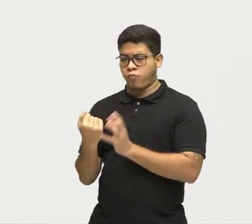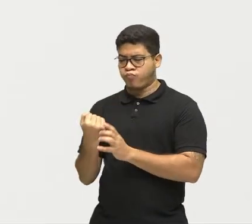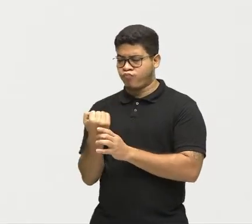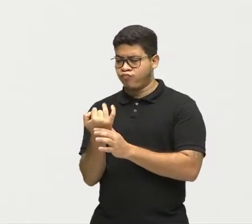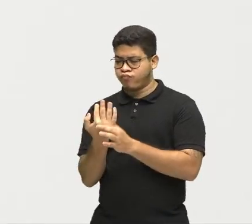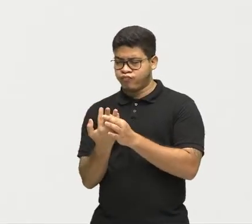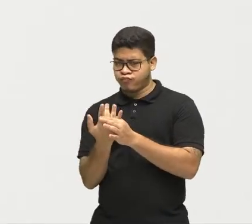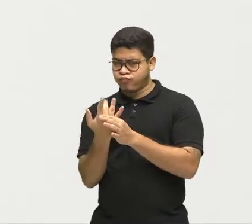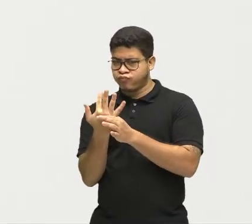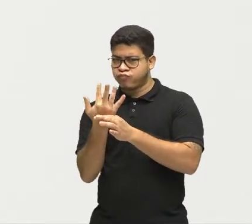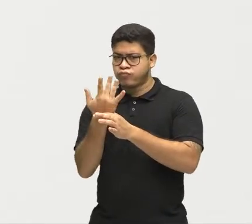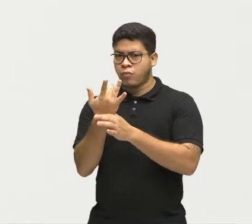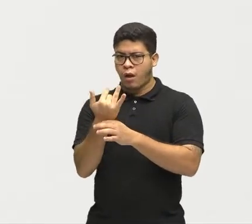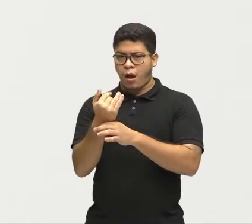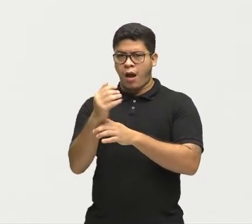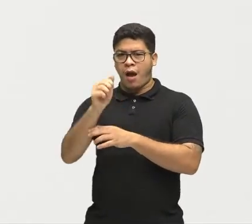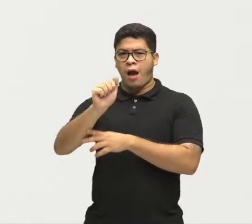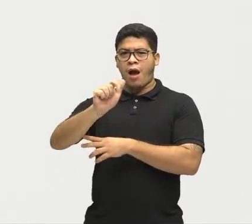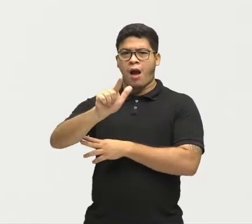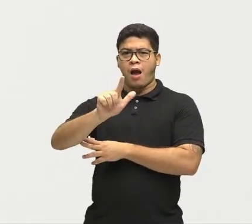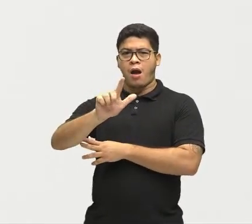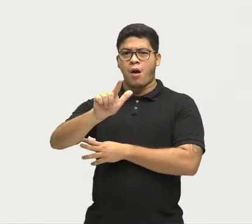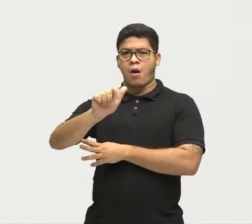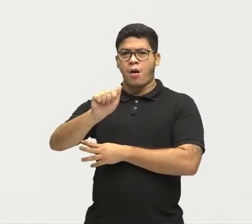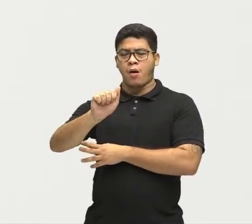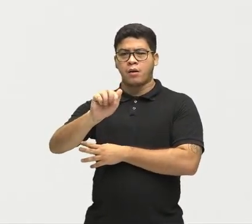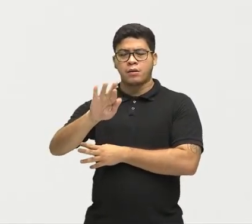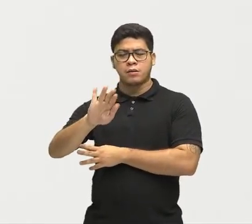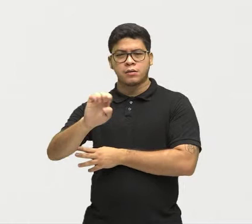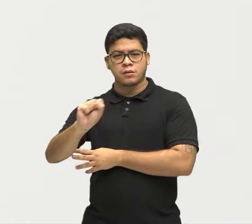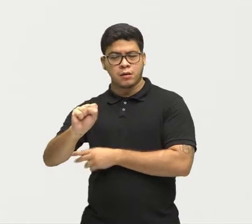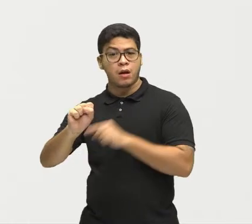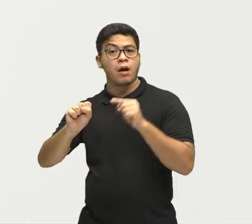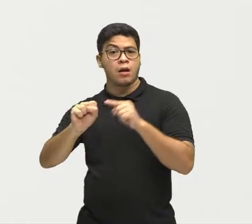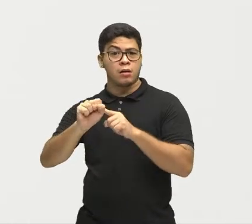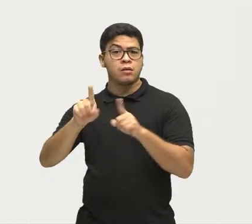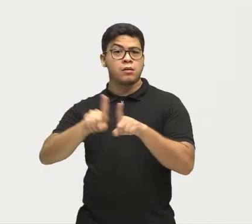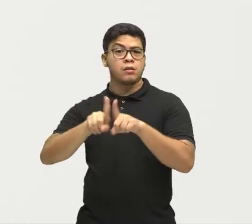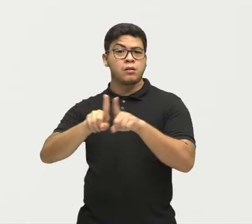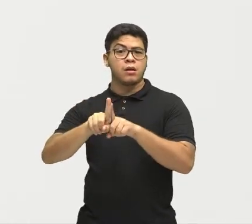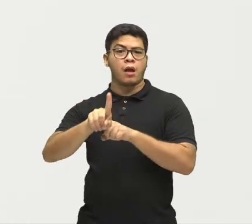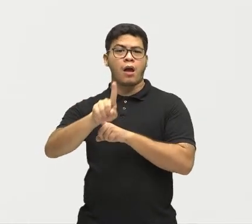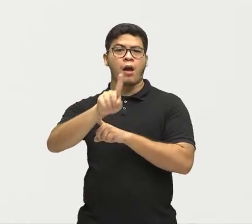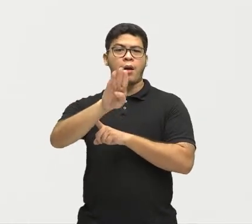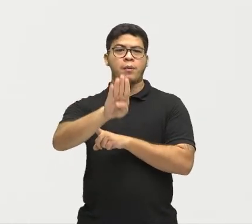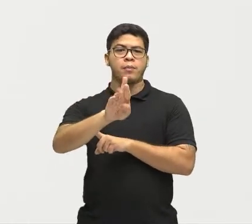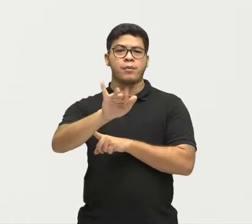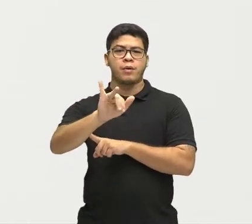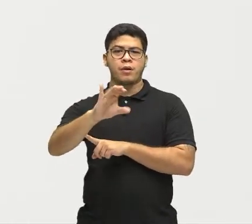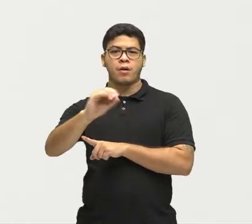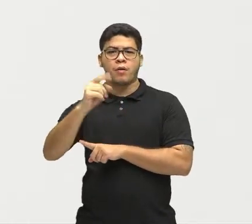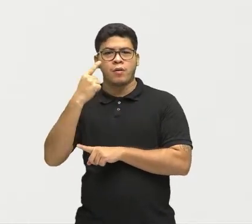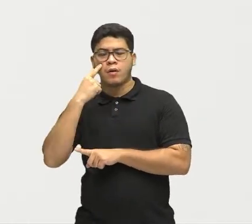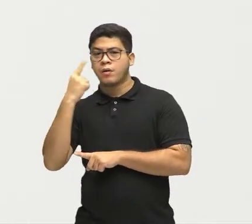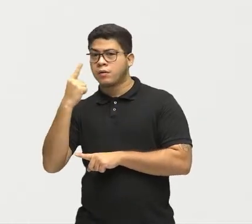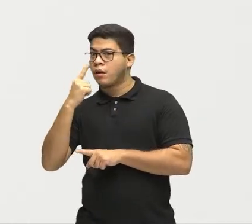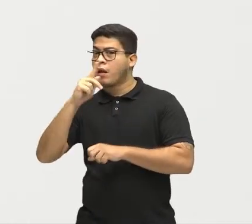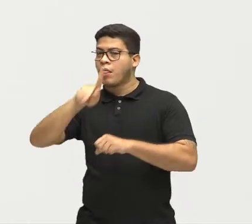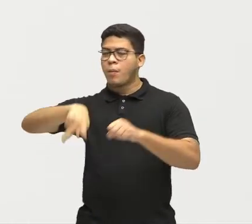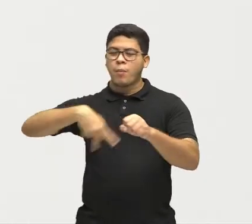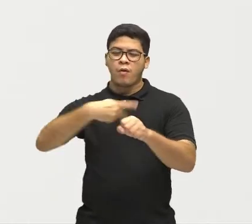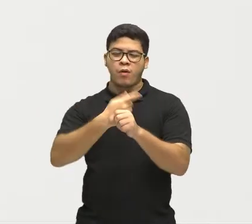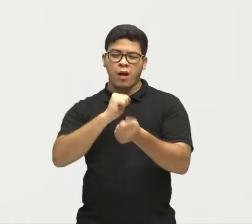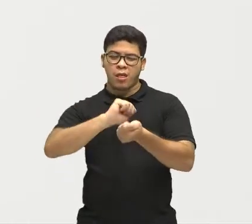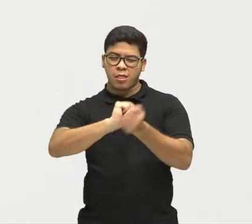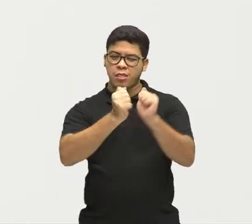raízes, um caule falso, mas ela começa aí a se adaptar no ambiente terrestre. E